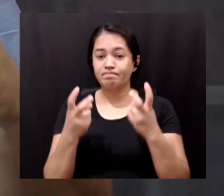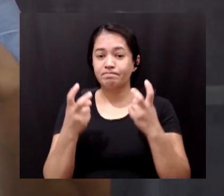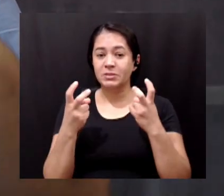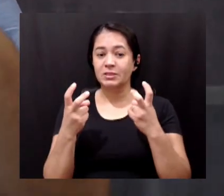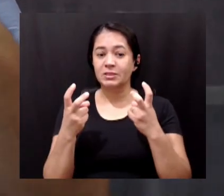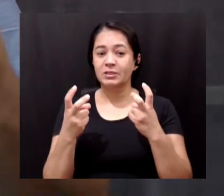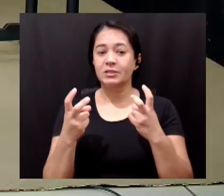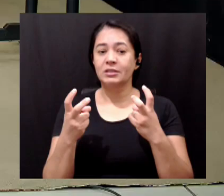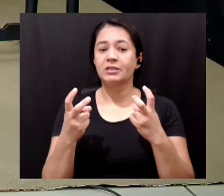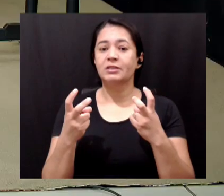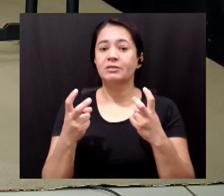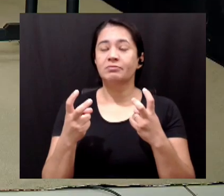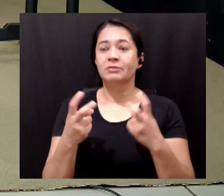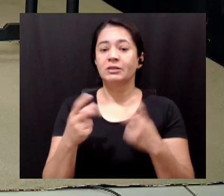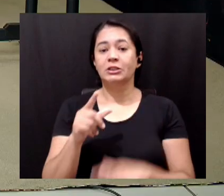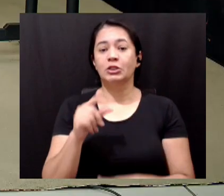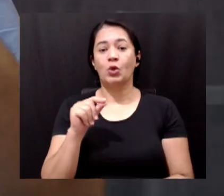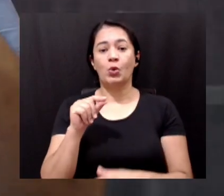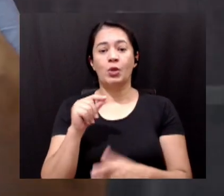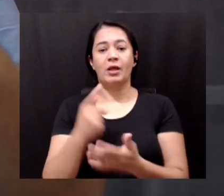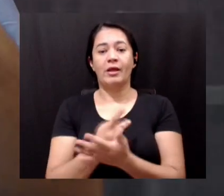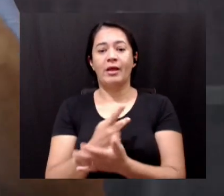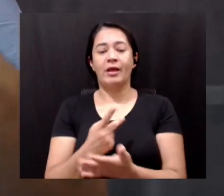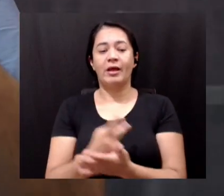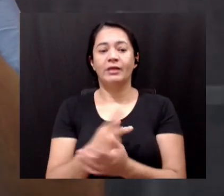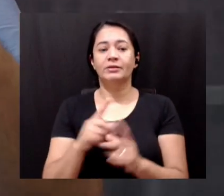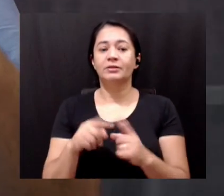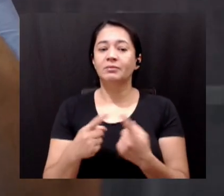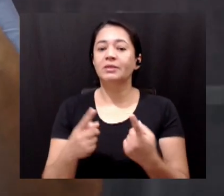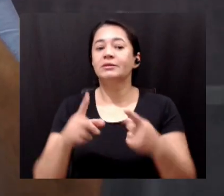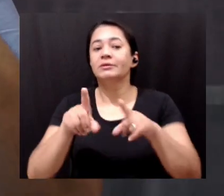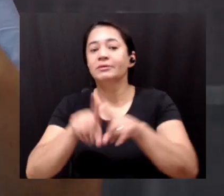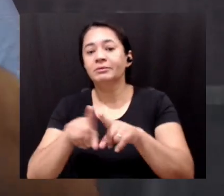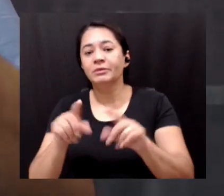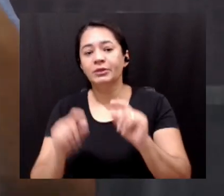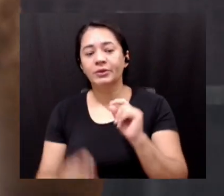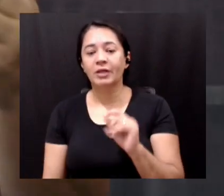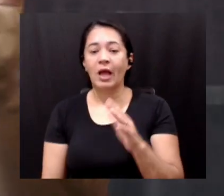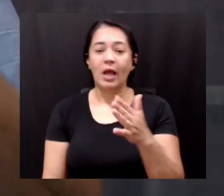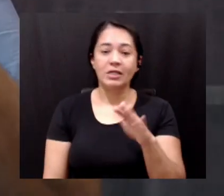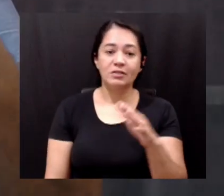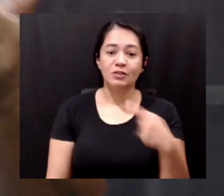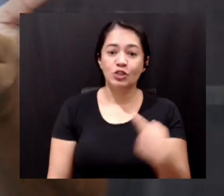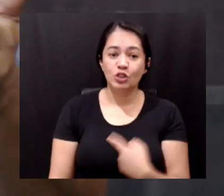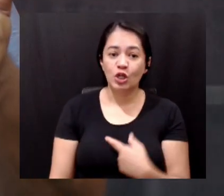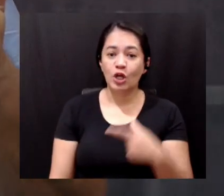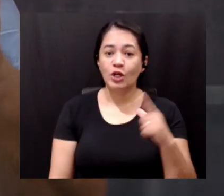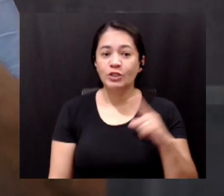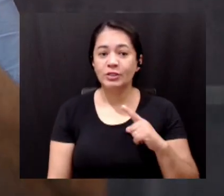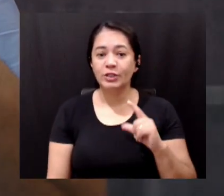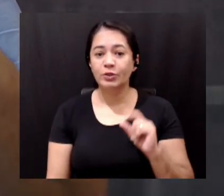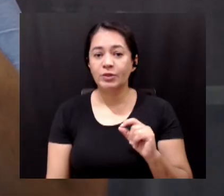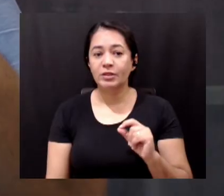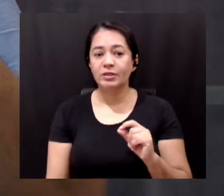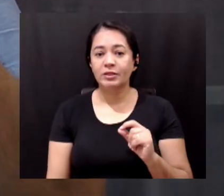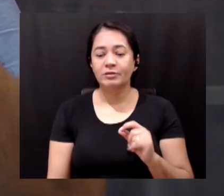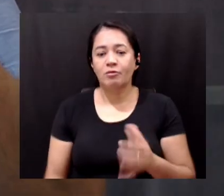boa escolha. Porém, tem aquele lance de às vezes a gente ter ser reforçado intermitentemente,